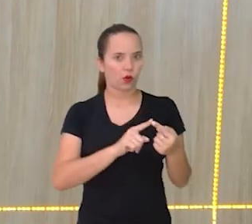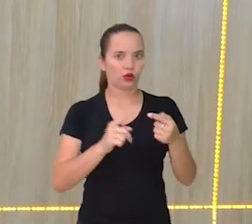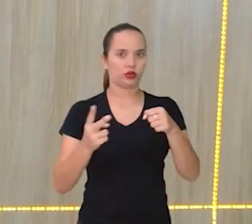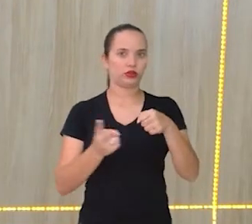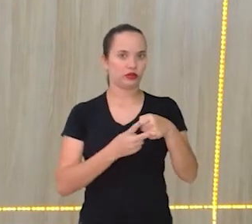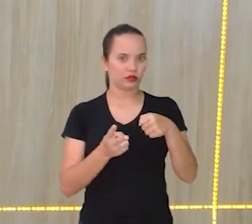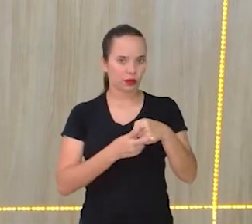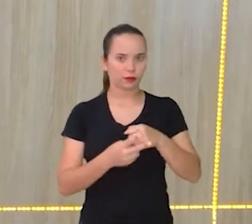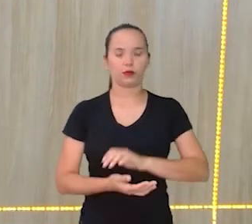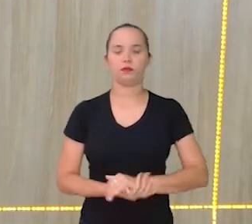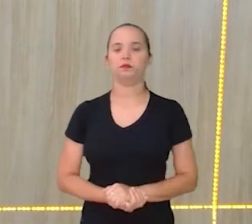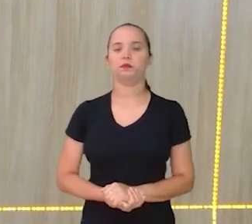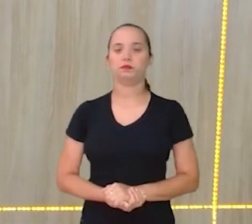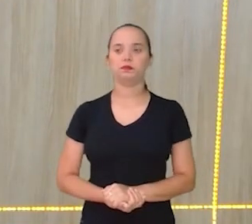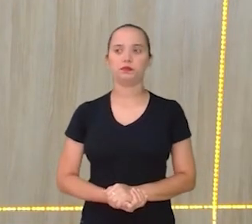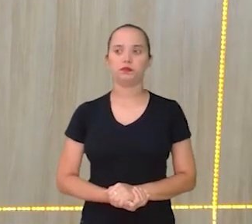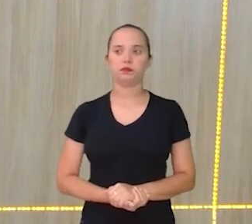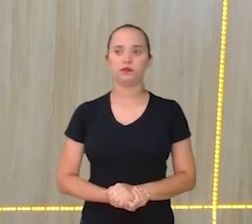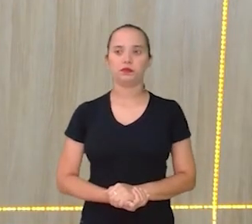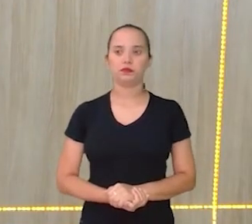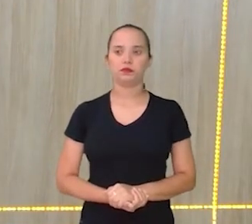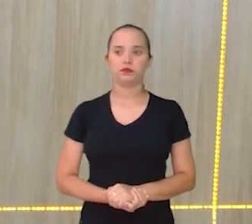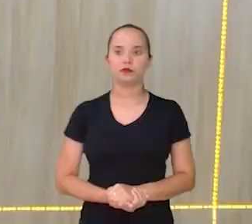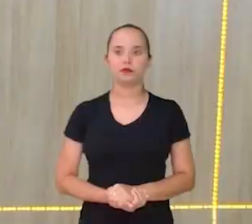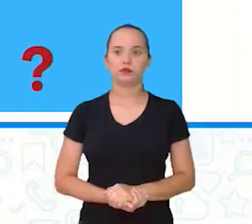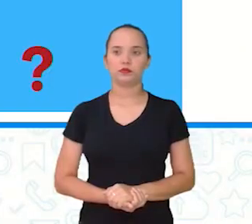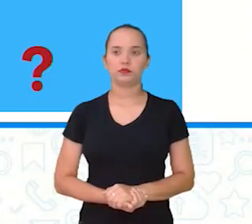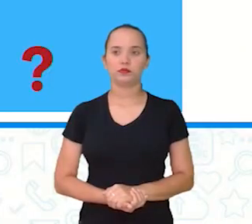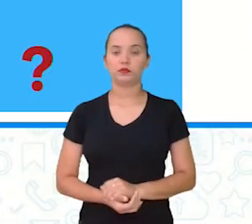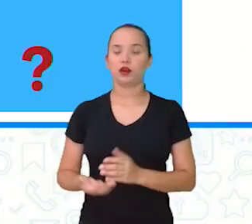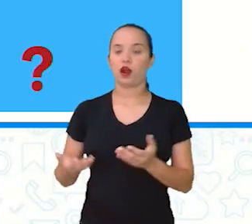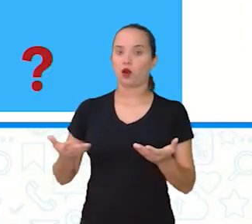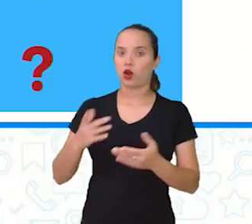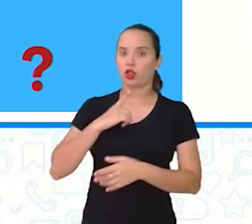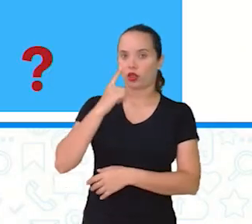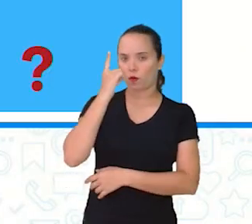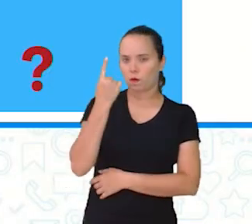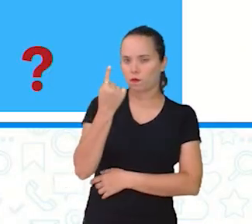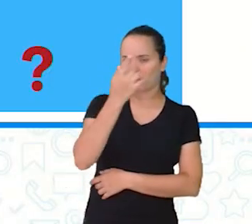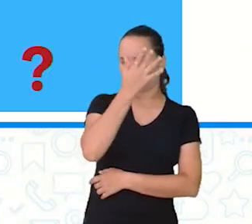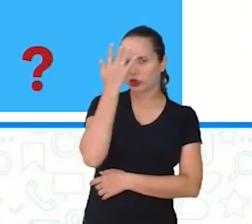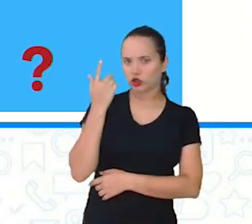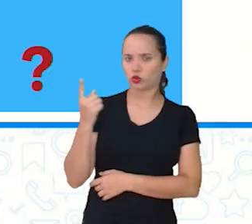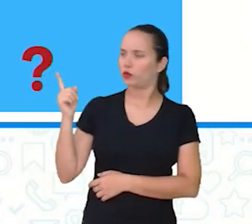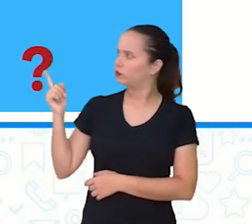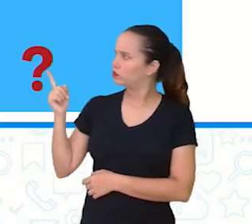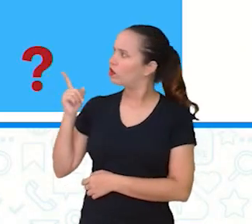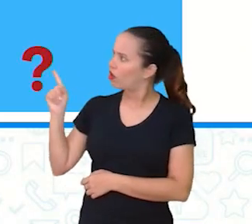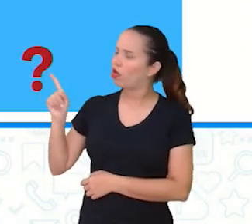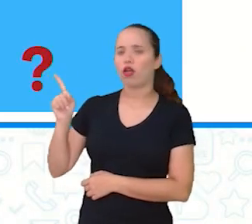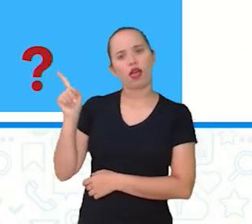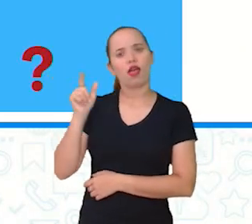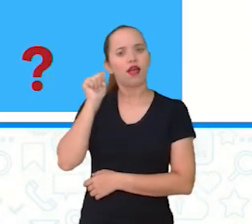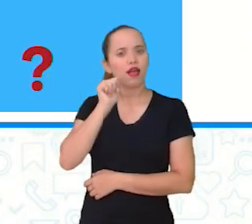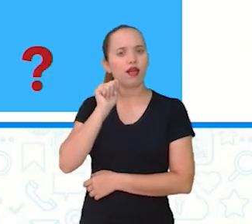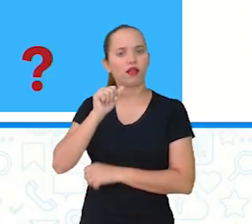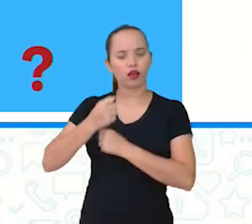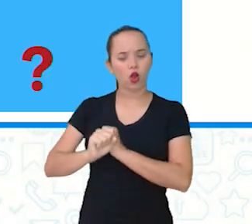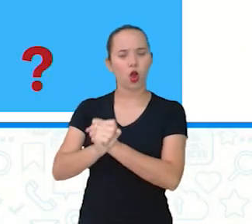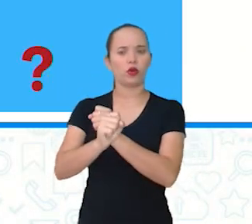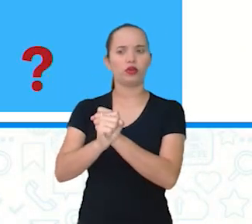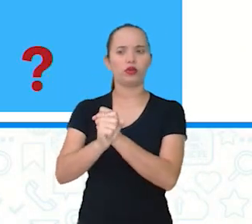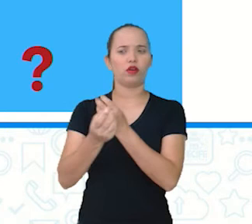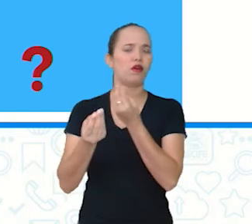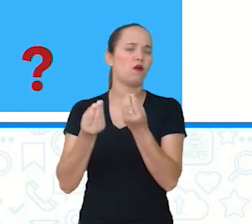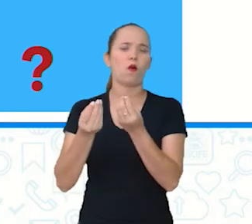fazer a concordância verbal, tá? Aqui tem apenas uma pessoa, ela corre. No plural aqui, como